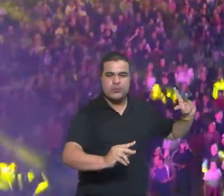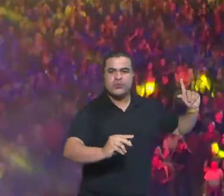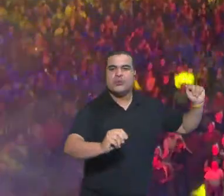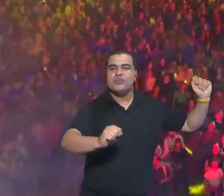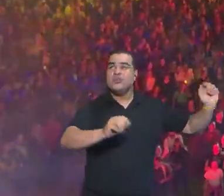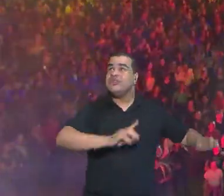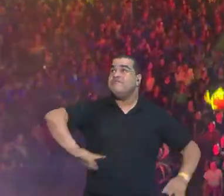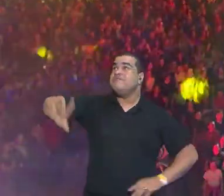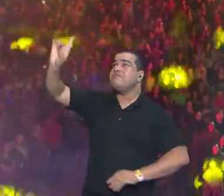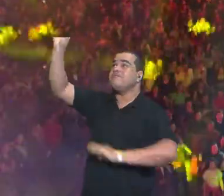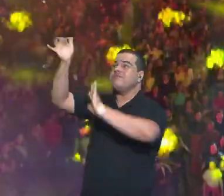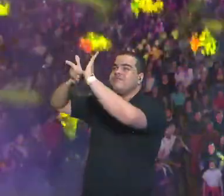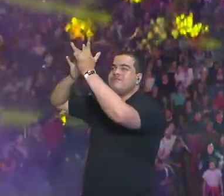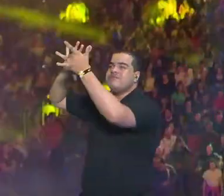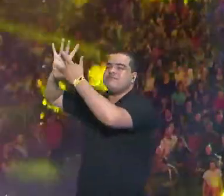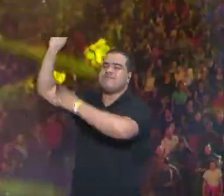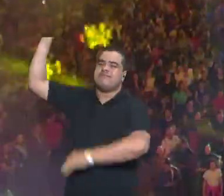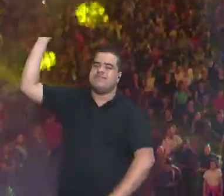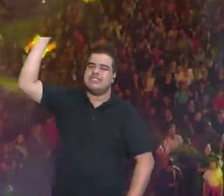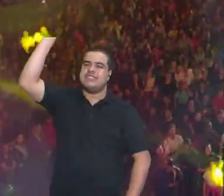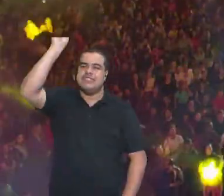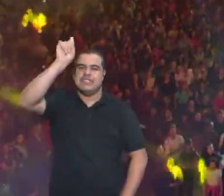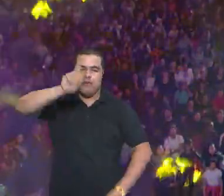a sua face